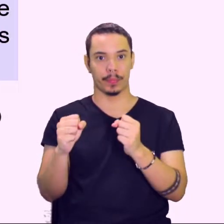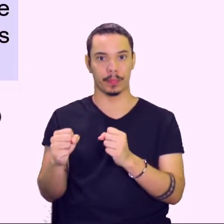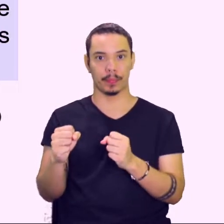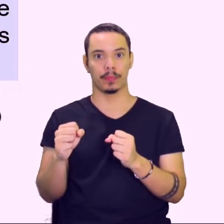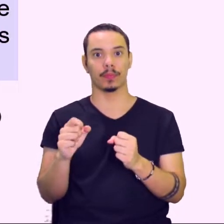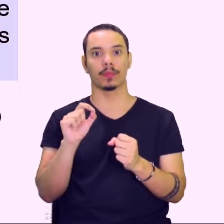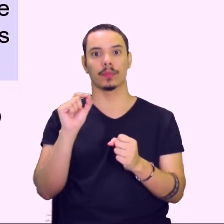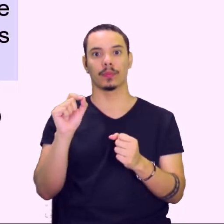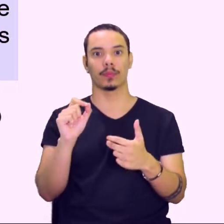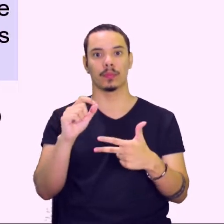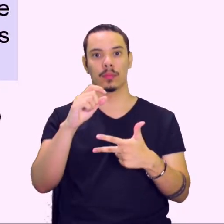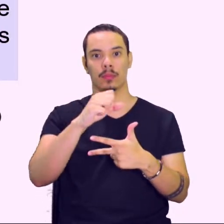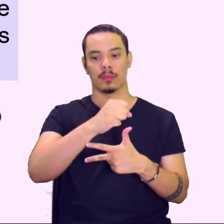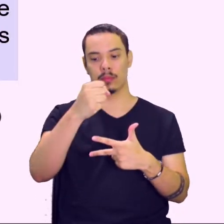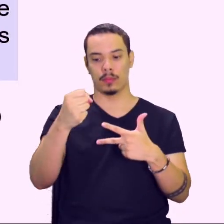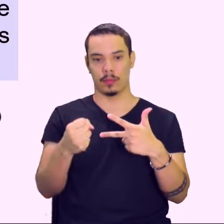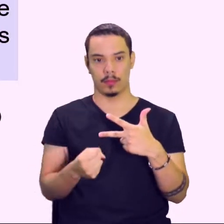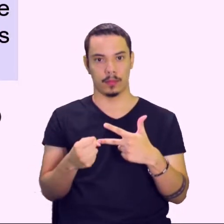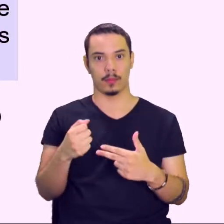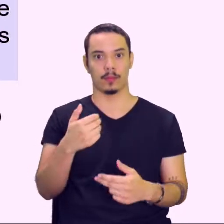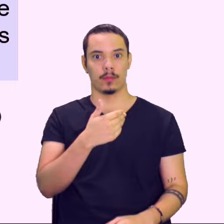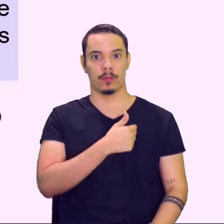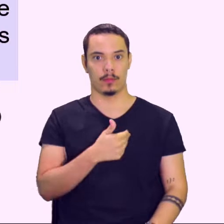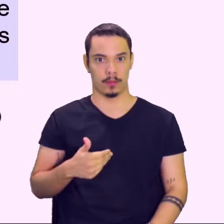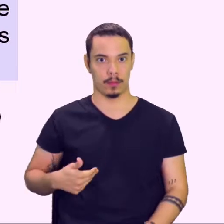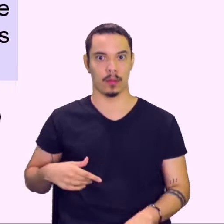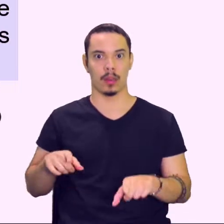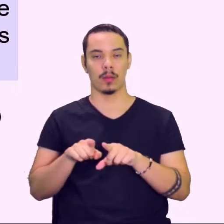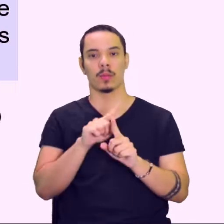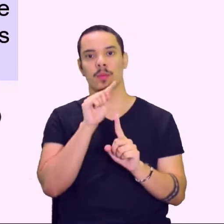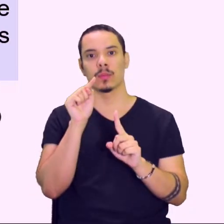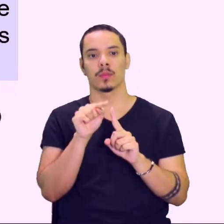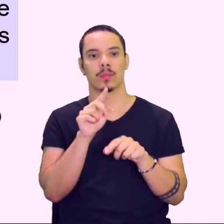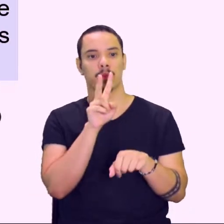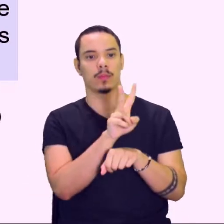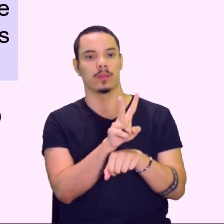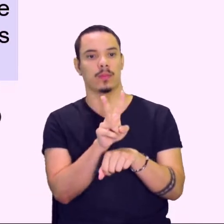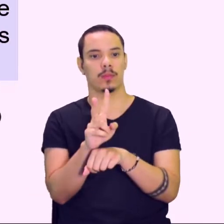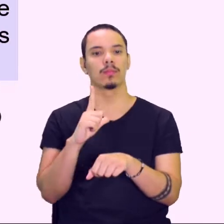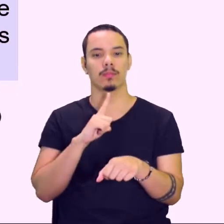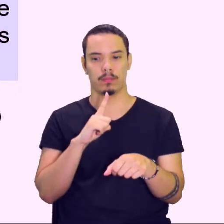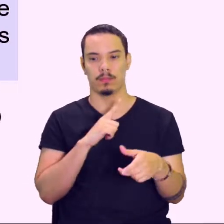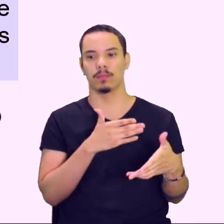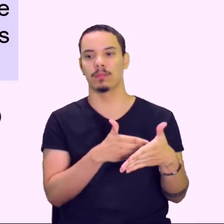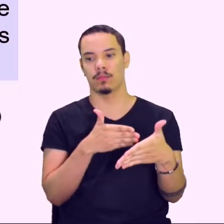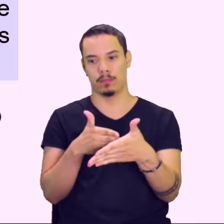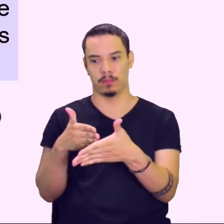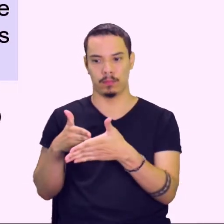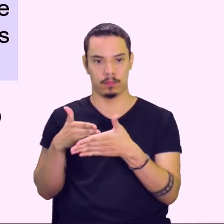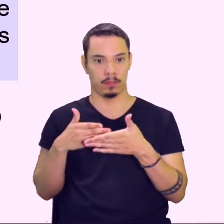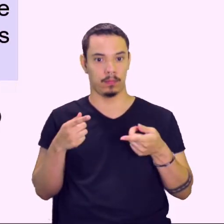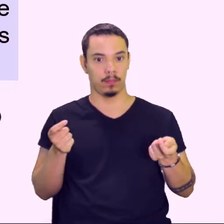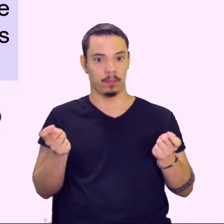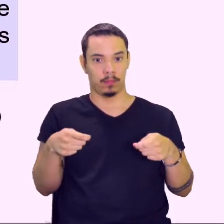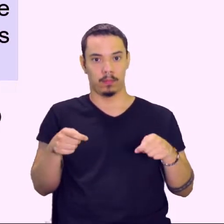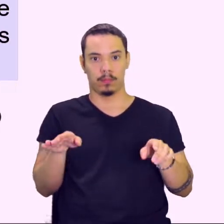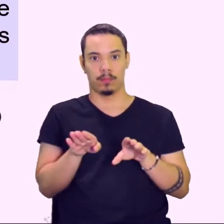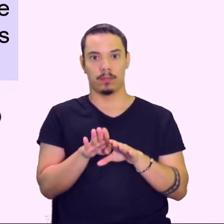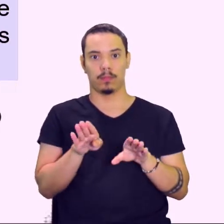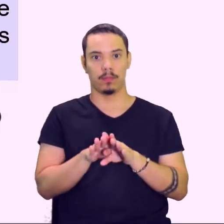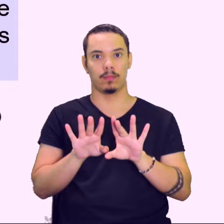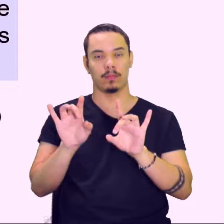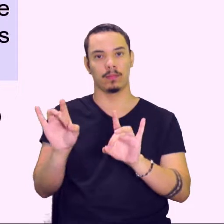de quê? De conservação e tem aí limites definidos sob o regime